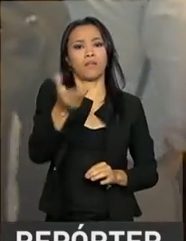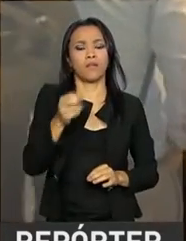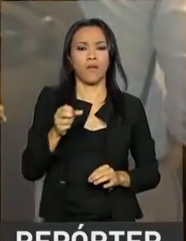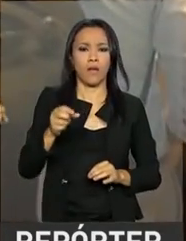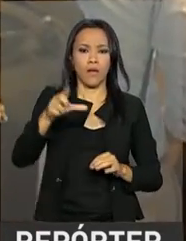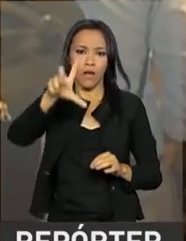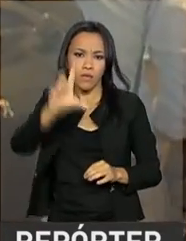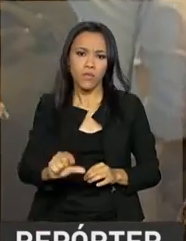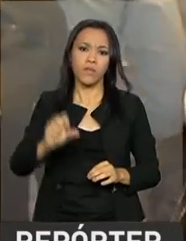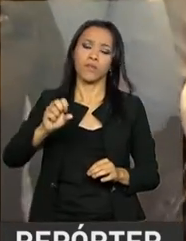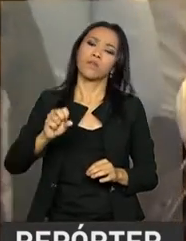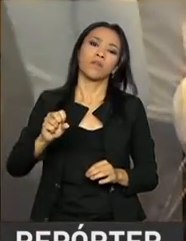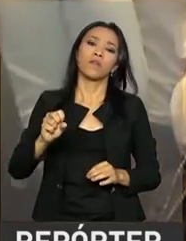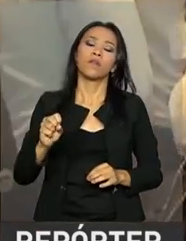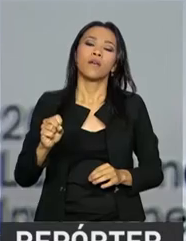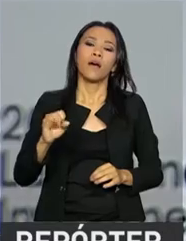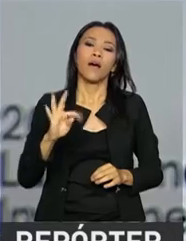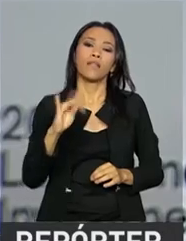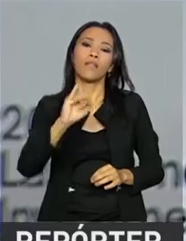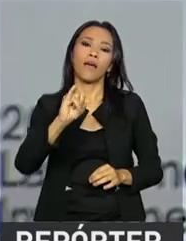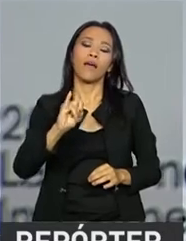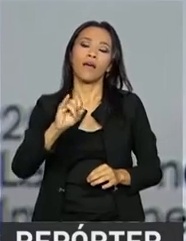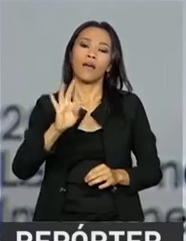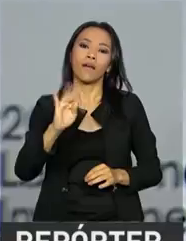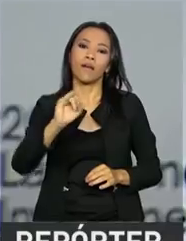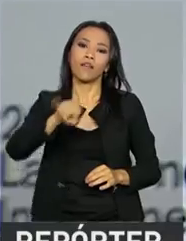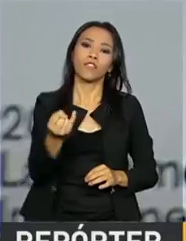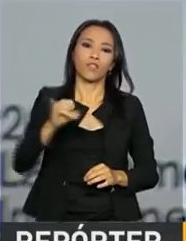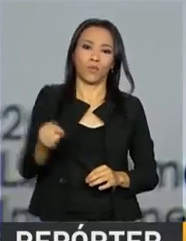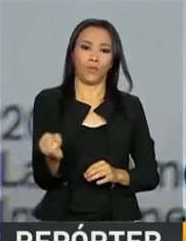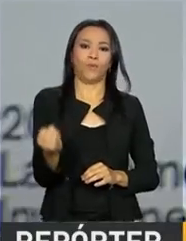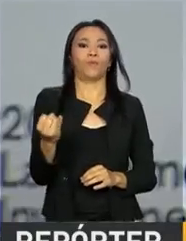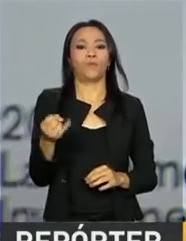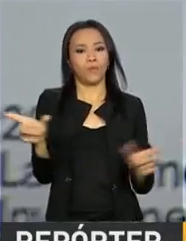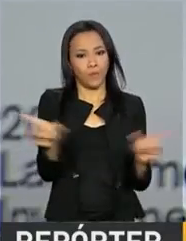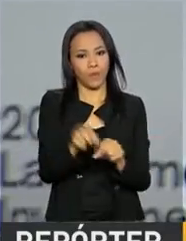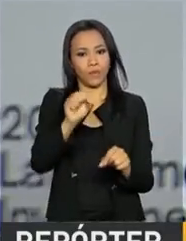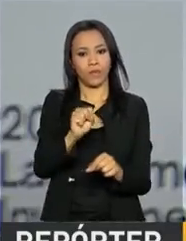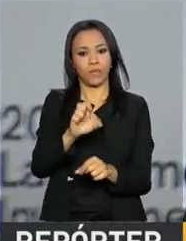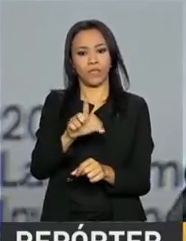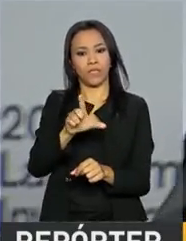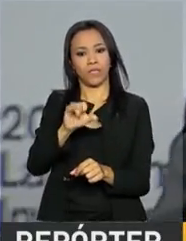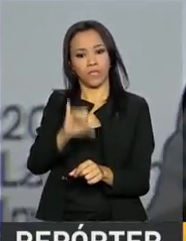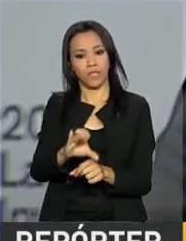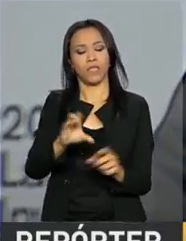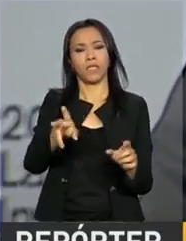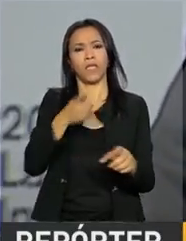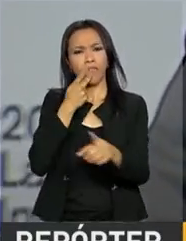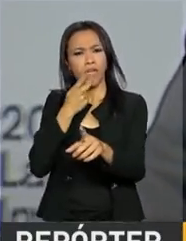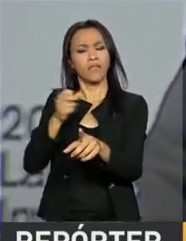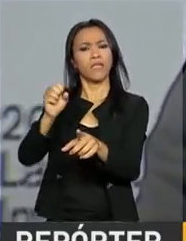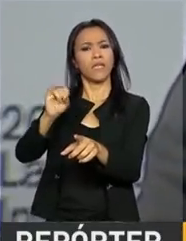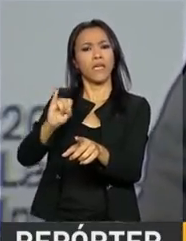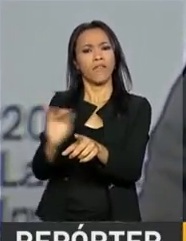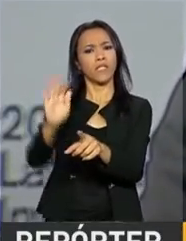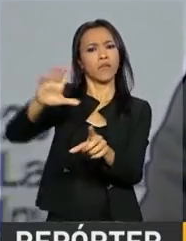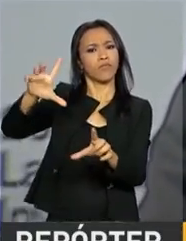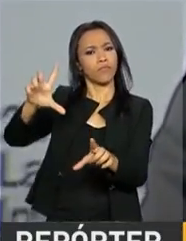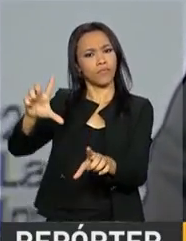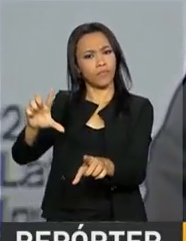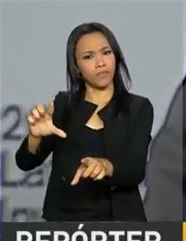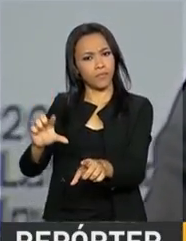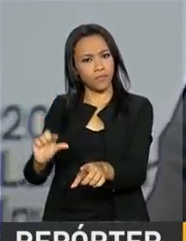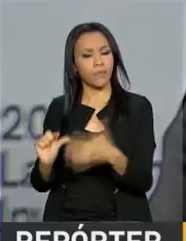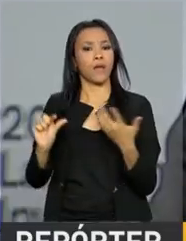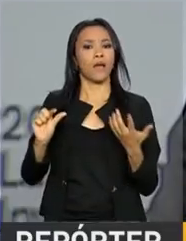taxa de juros básica da economia a SELIC uma vez que posições estão no lugar uma verificação tá caindo a política monetária